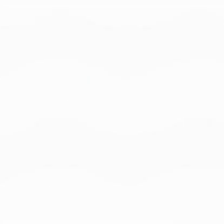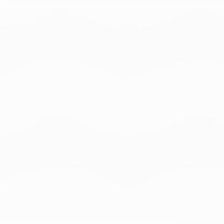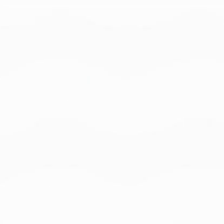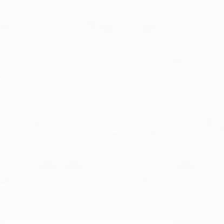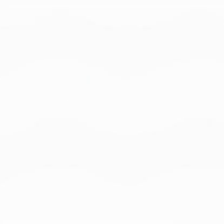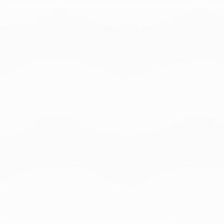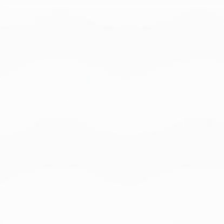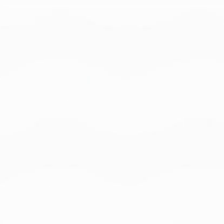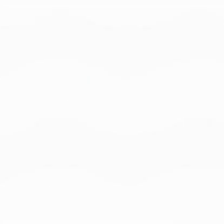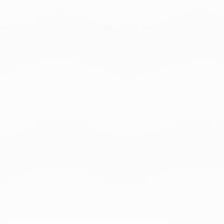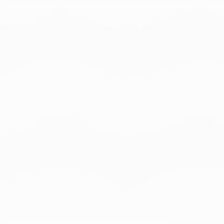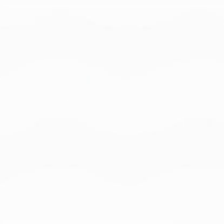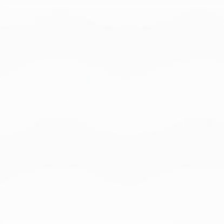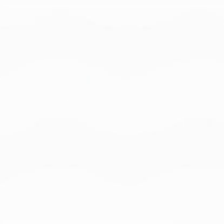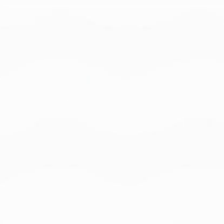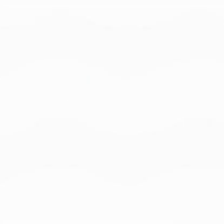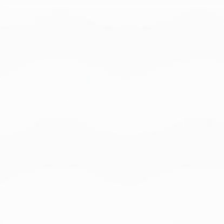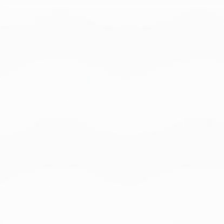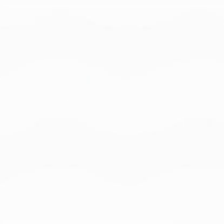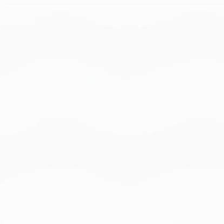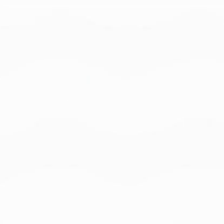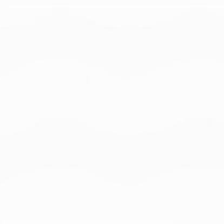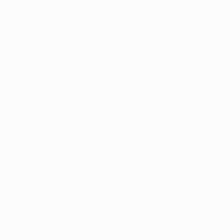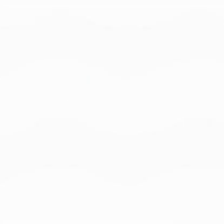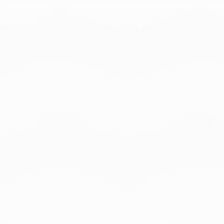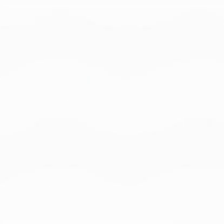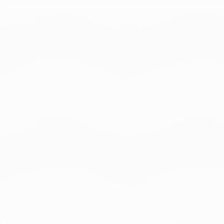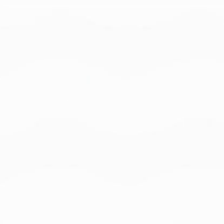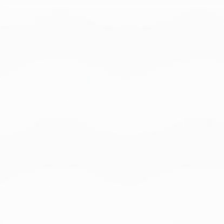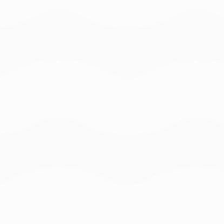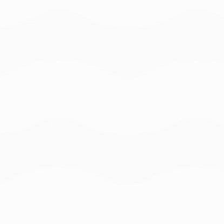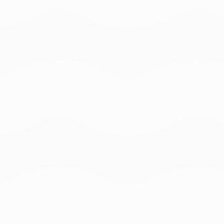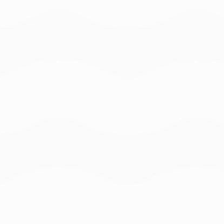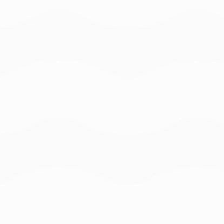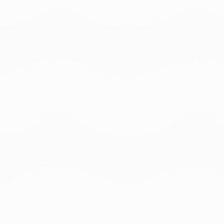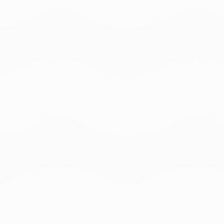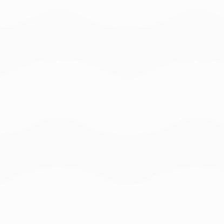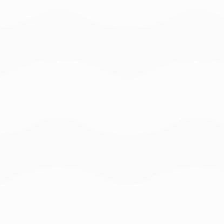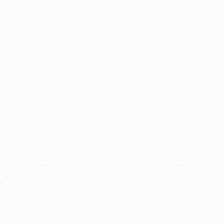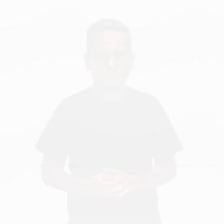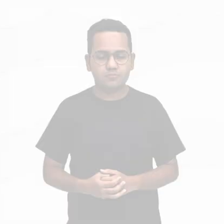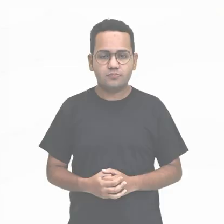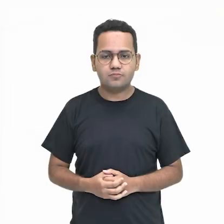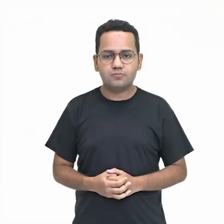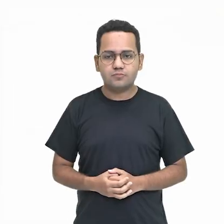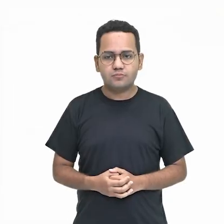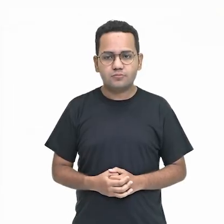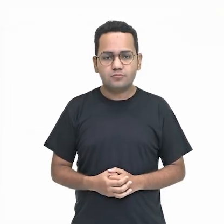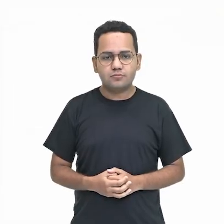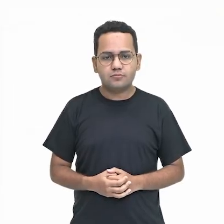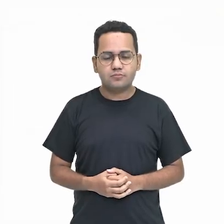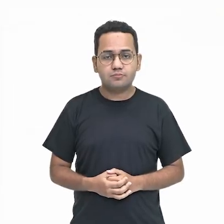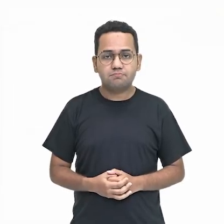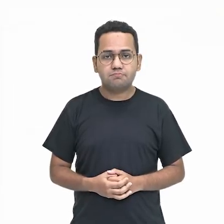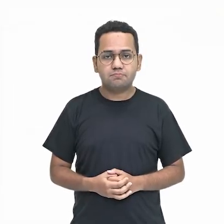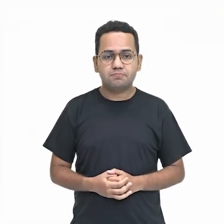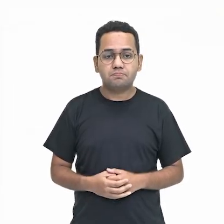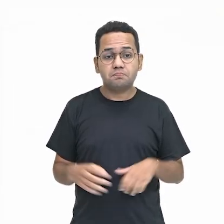Status, então, é a posição ocupada que equivale ao nível de privilégio ou de